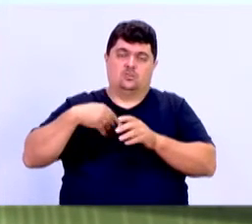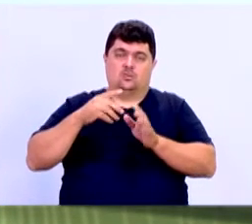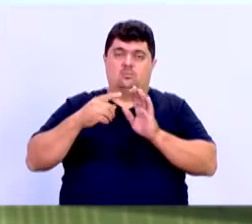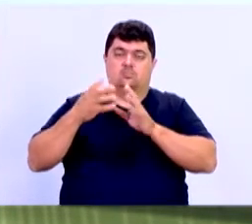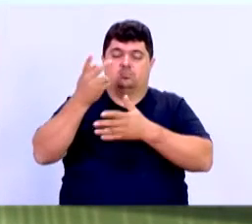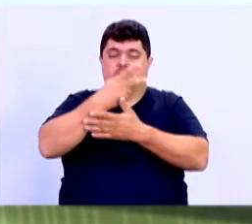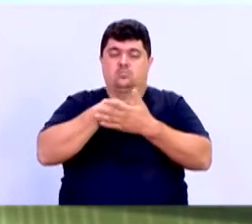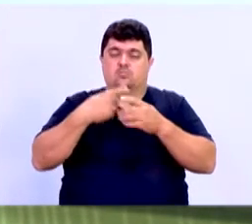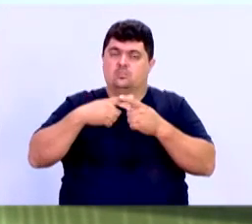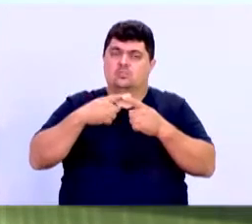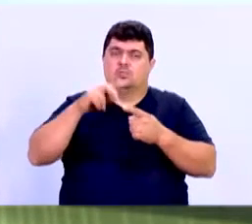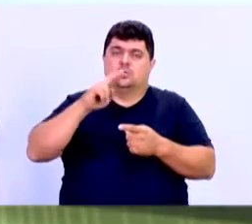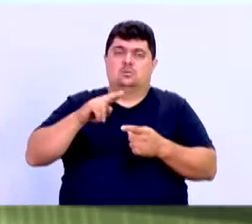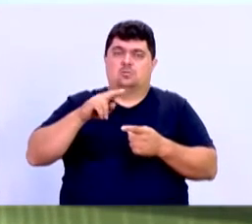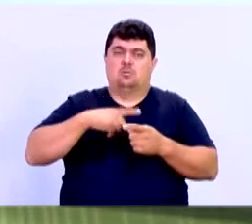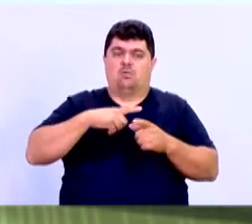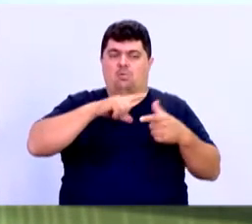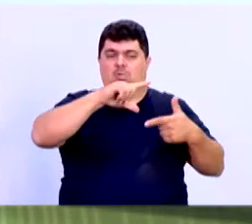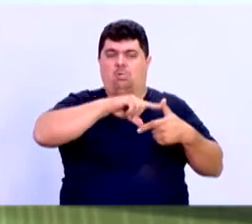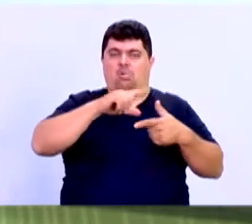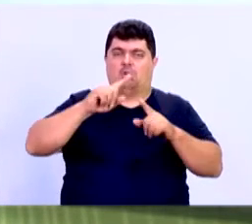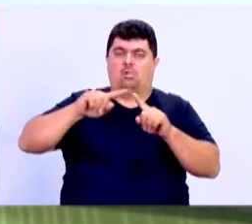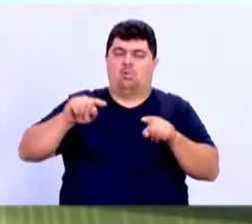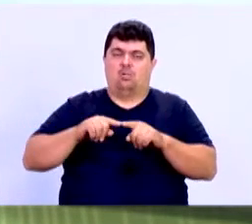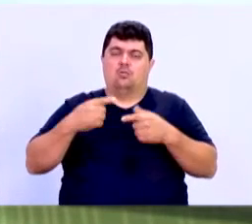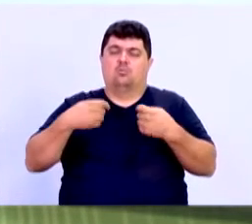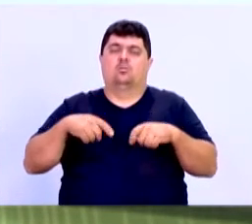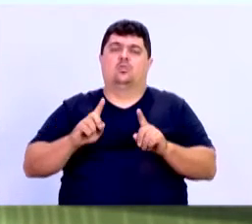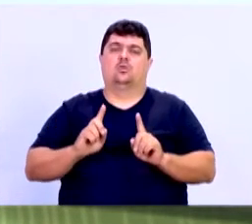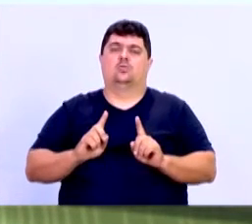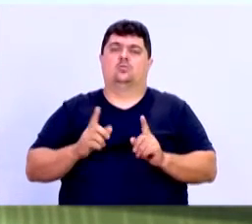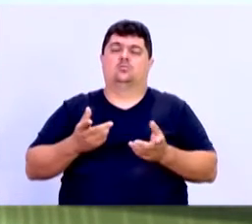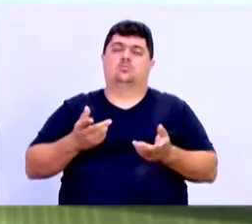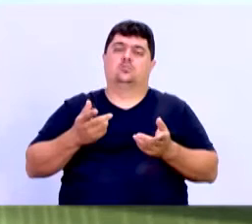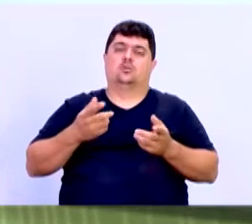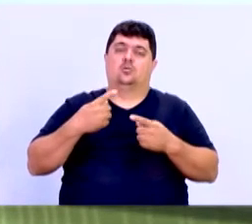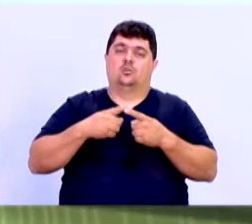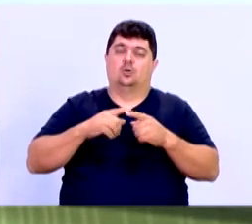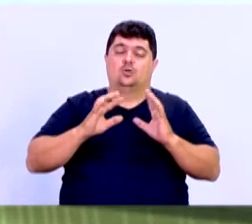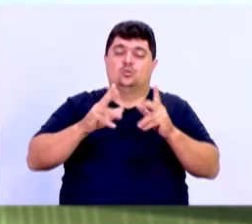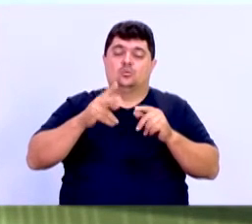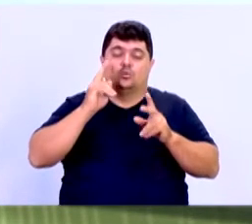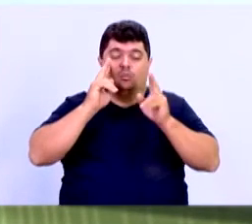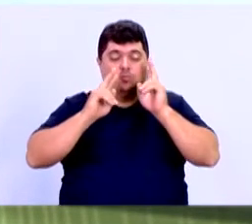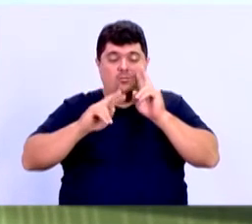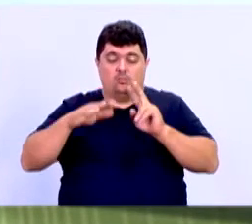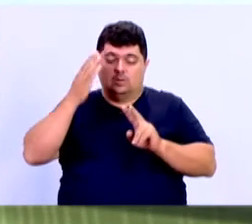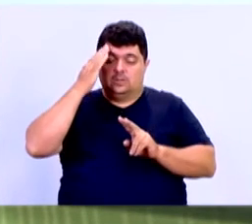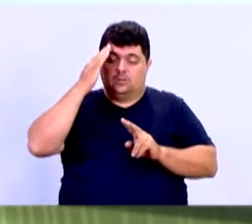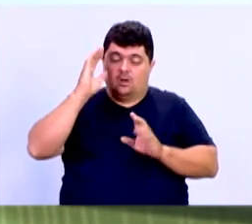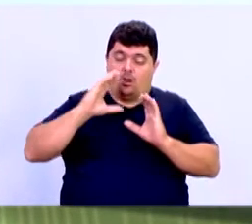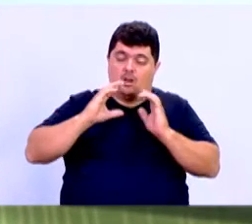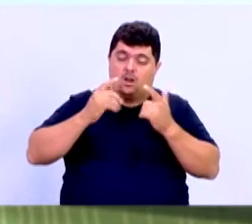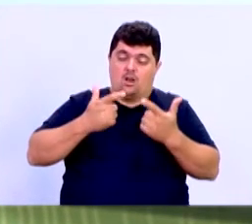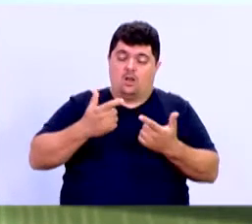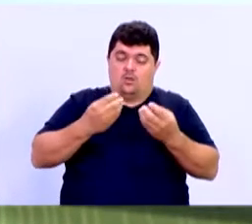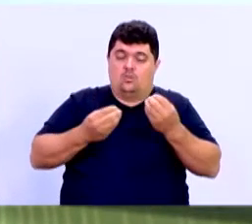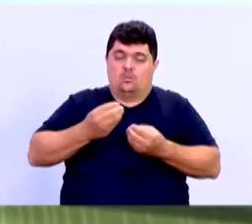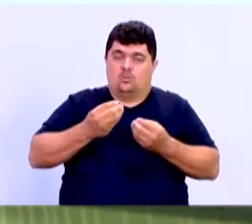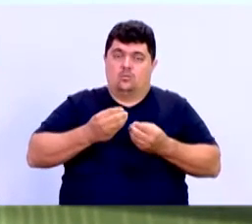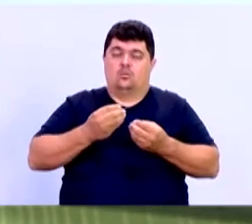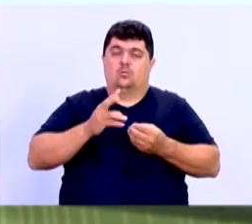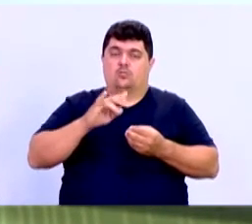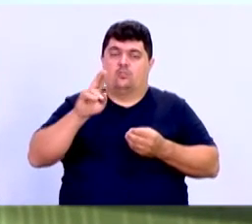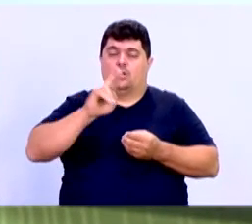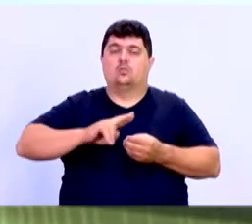matéria também com ID, que é a chave primária, nome, nota final, e professor da mesma forma e o seu relacionamento.